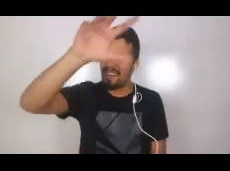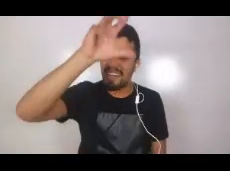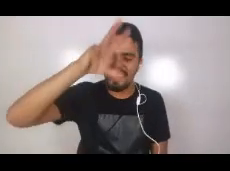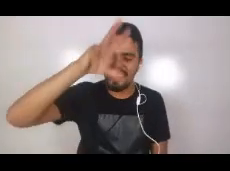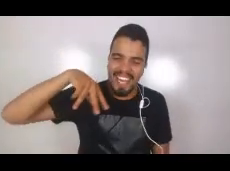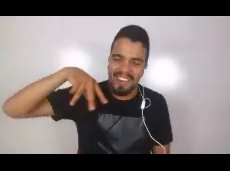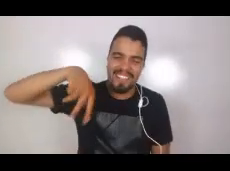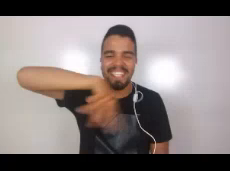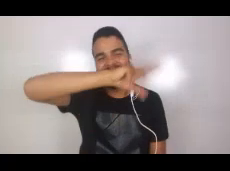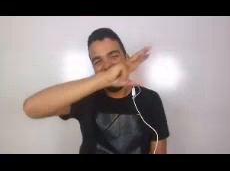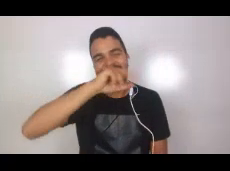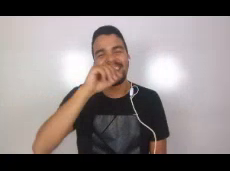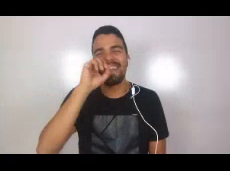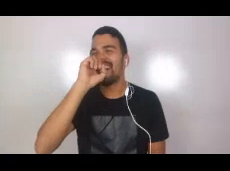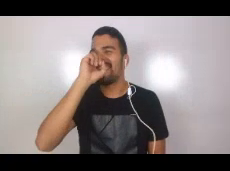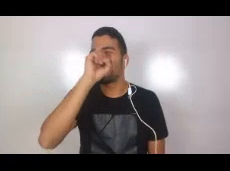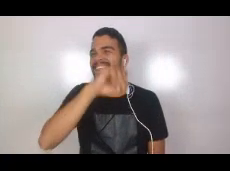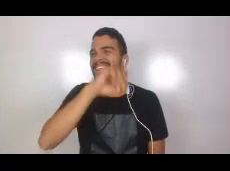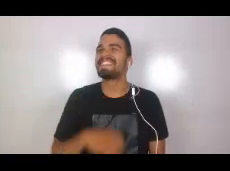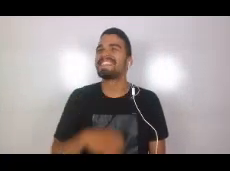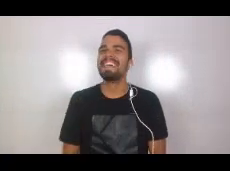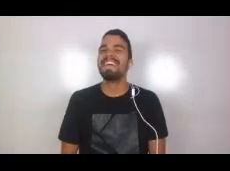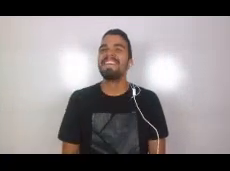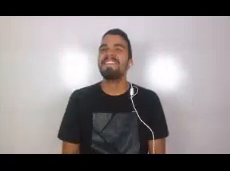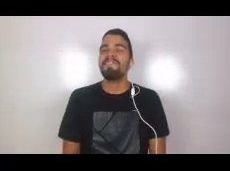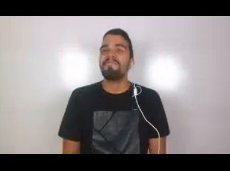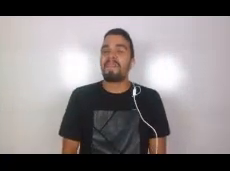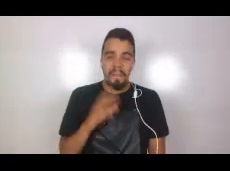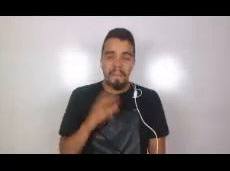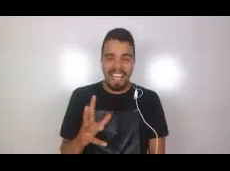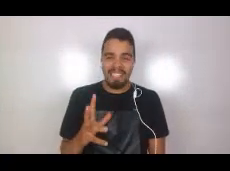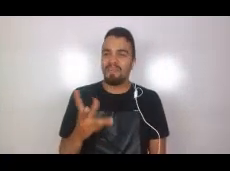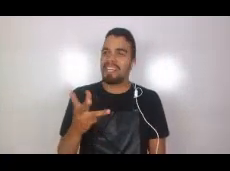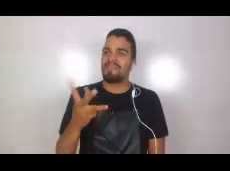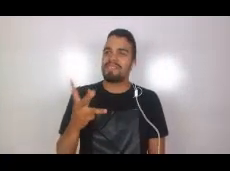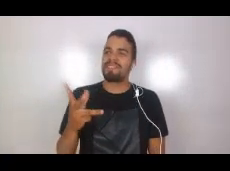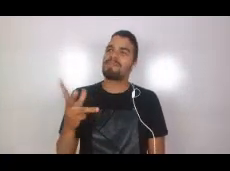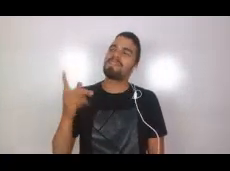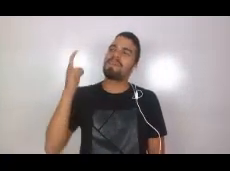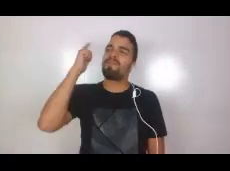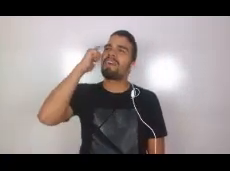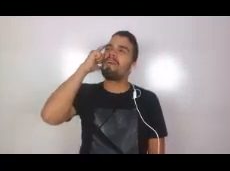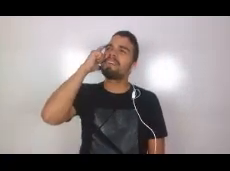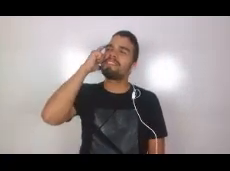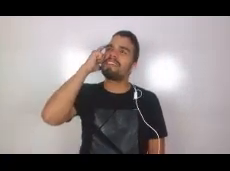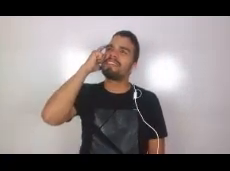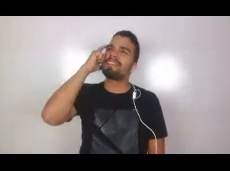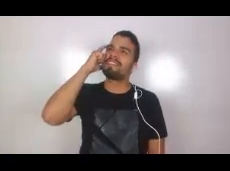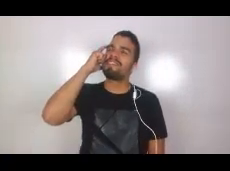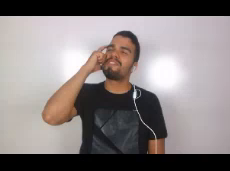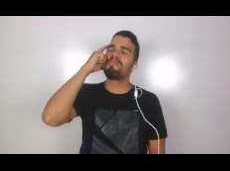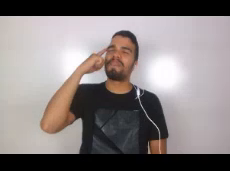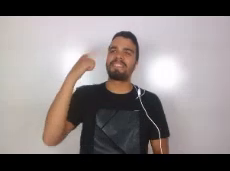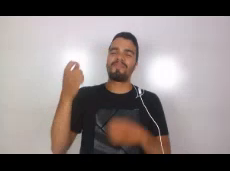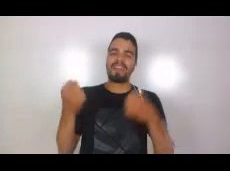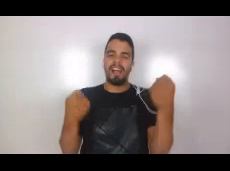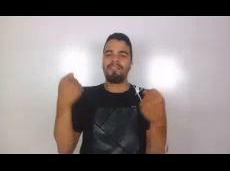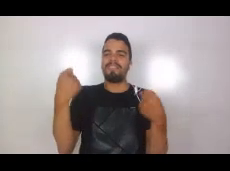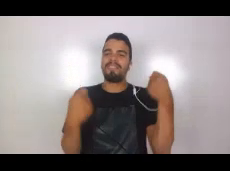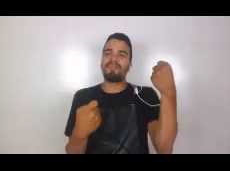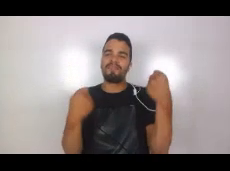mostra né, a coisa andando. É isso mesmo. Mas, por exemplo, se nós pensarmos um carro andando, eu vou